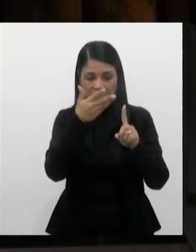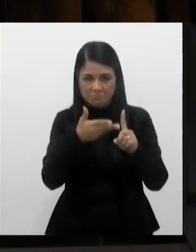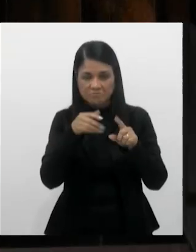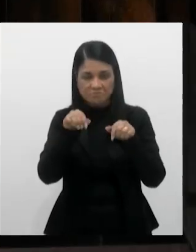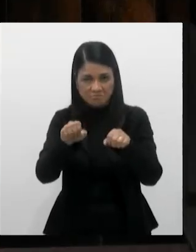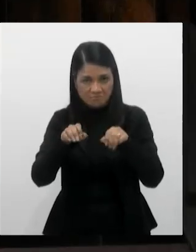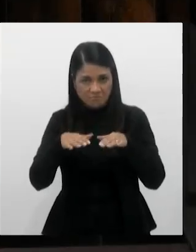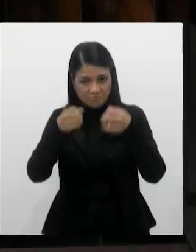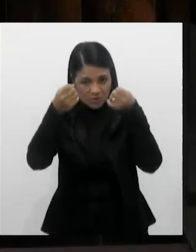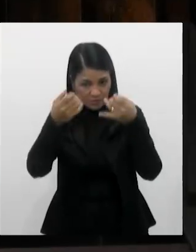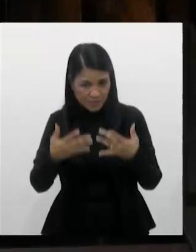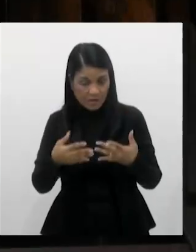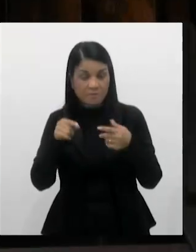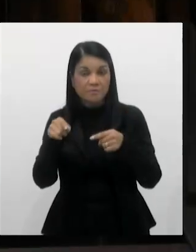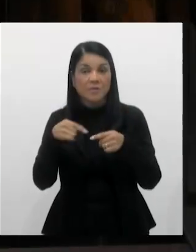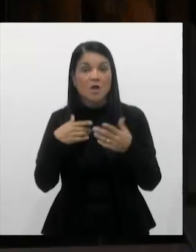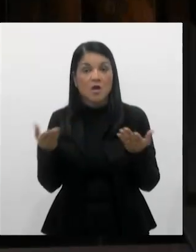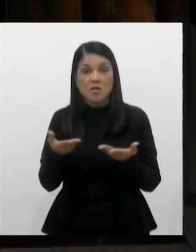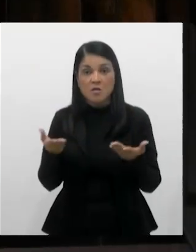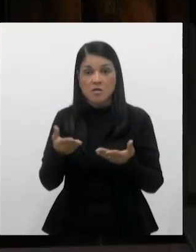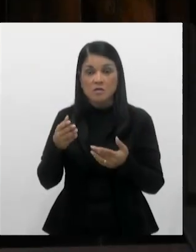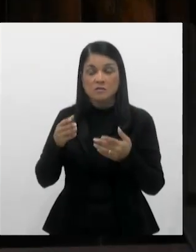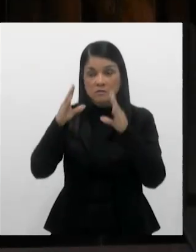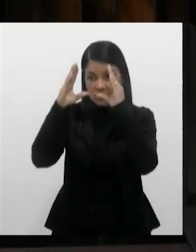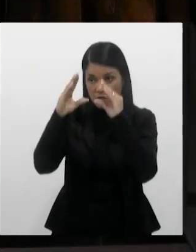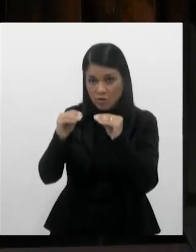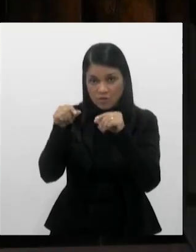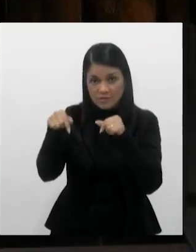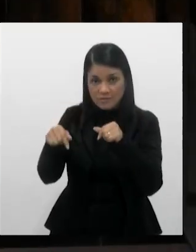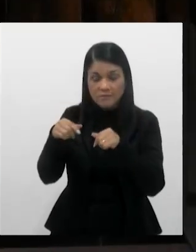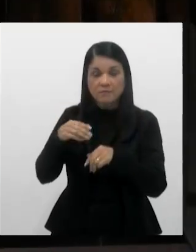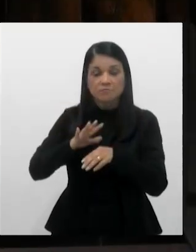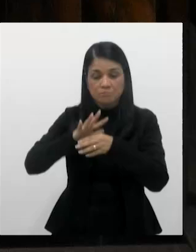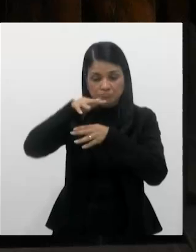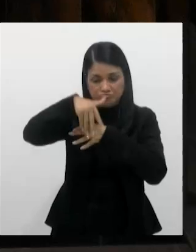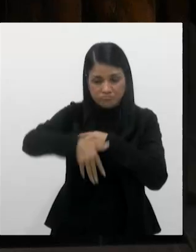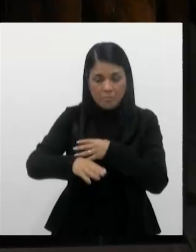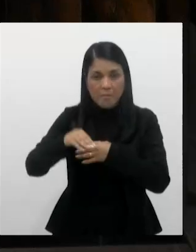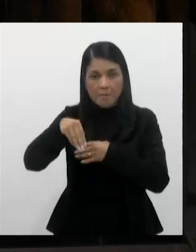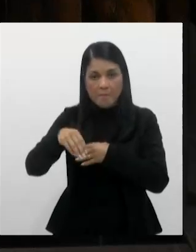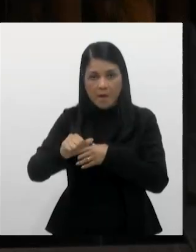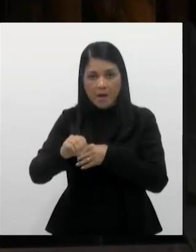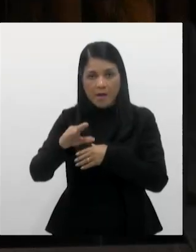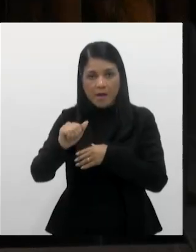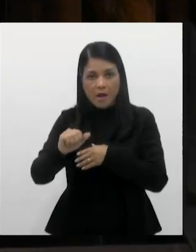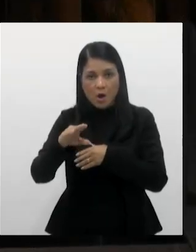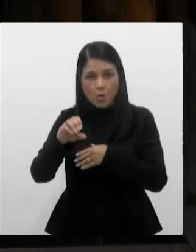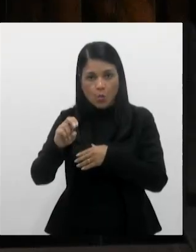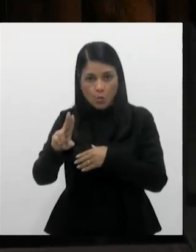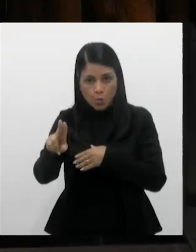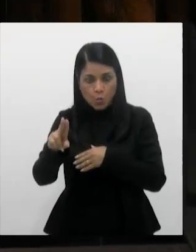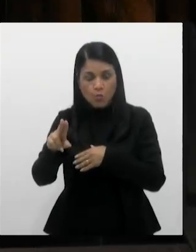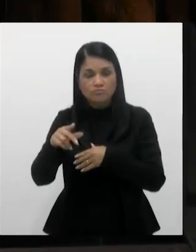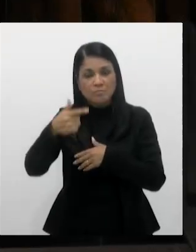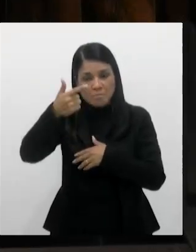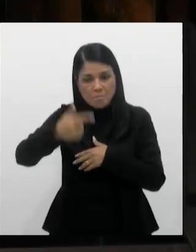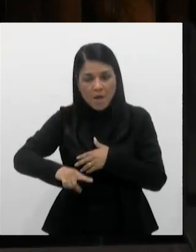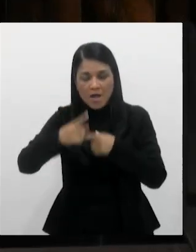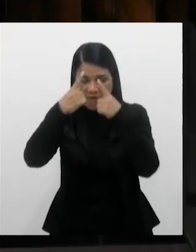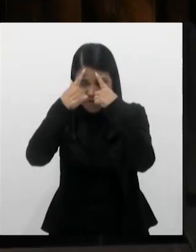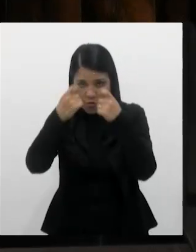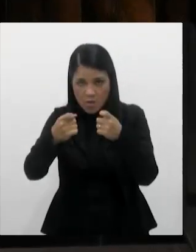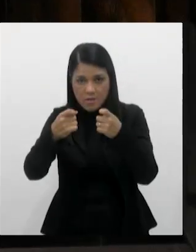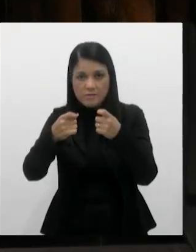falar sobre isso. Mas essa noite o município de Cachoeiras de Macacu sofreu outra onda de ataques por parte